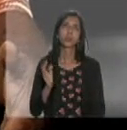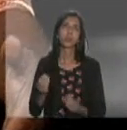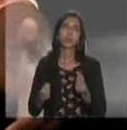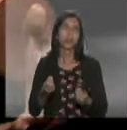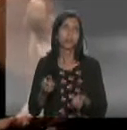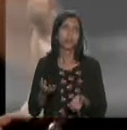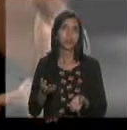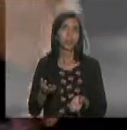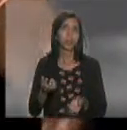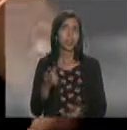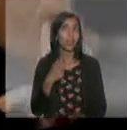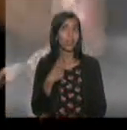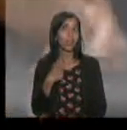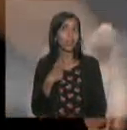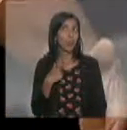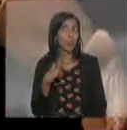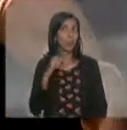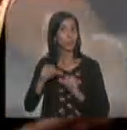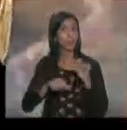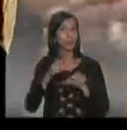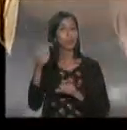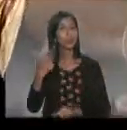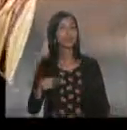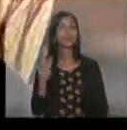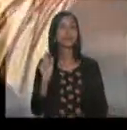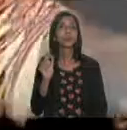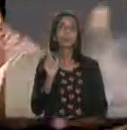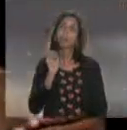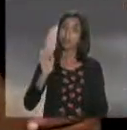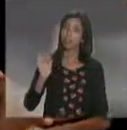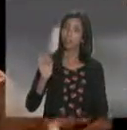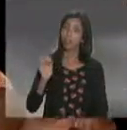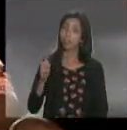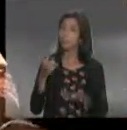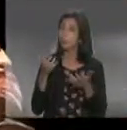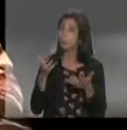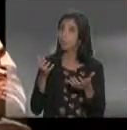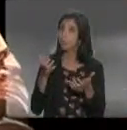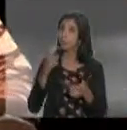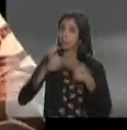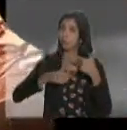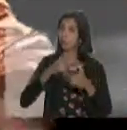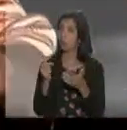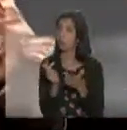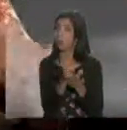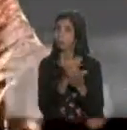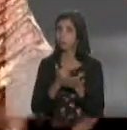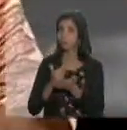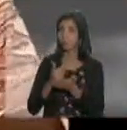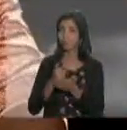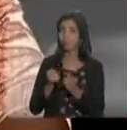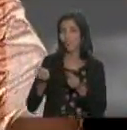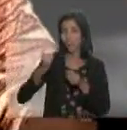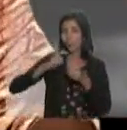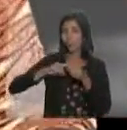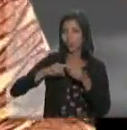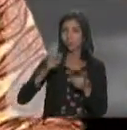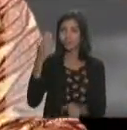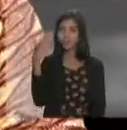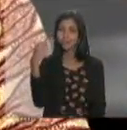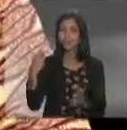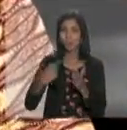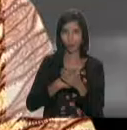o que eu tive que me reinventar, porque quando eu falei com ele que eu ia ser artista plástico, só voltando ao iniciozinho ali, né,